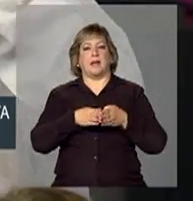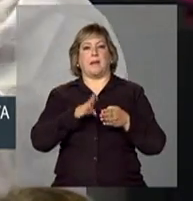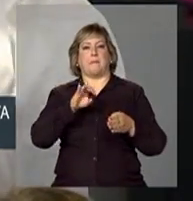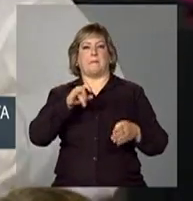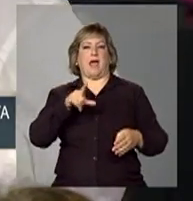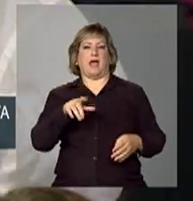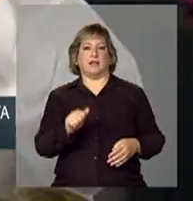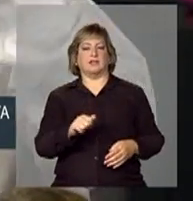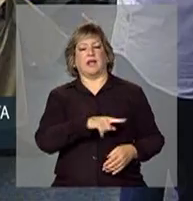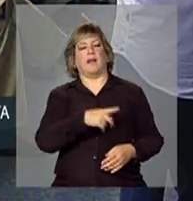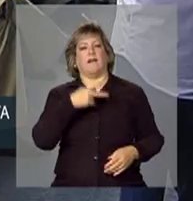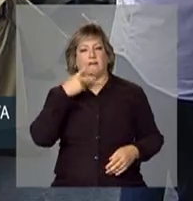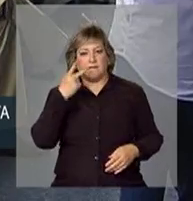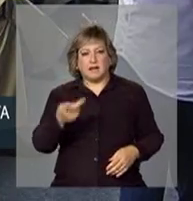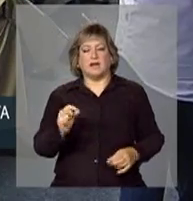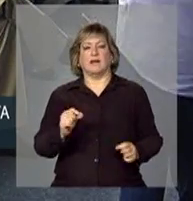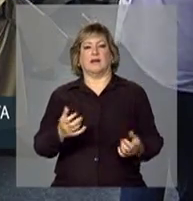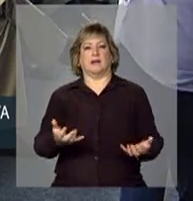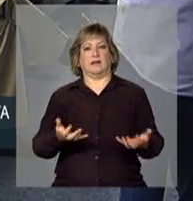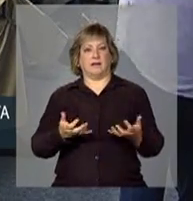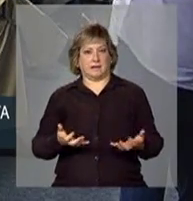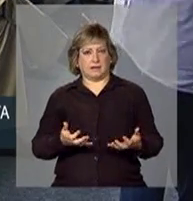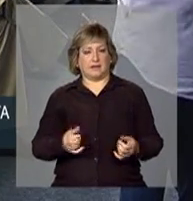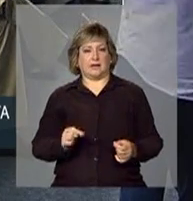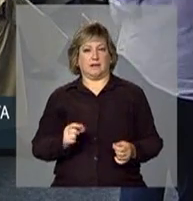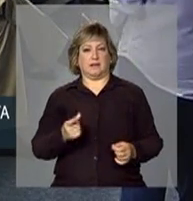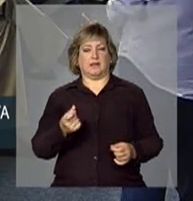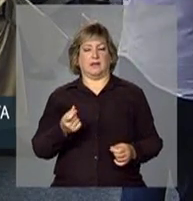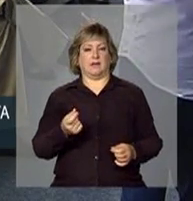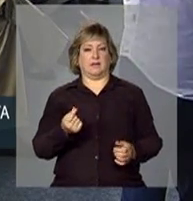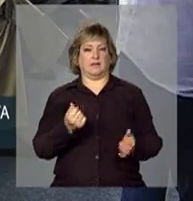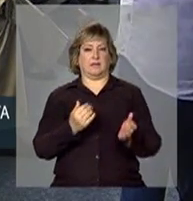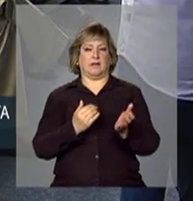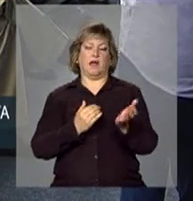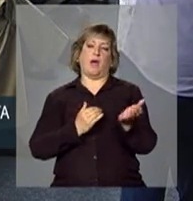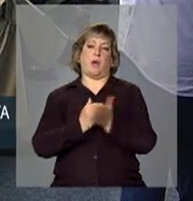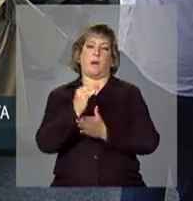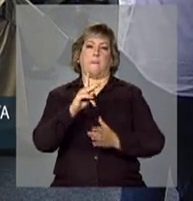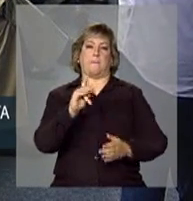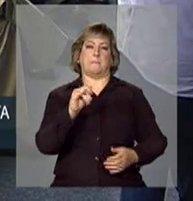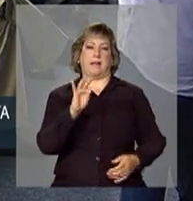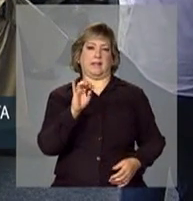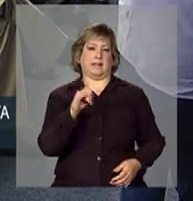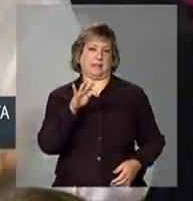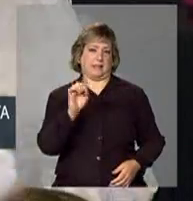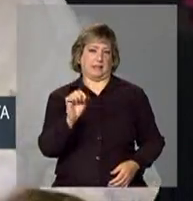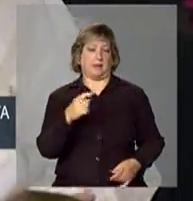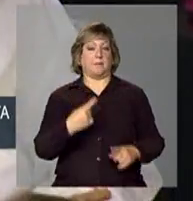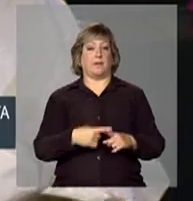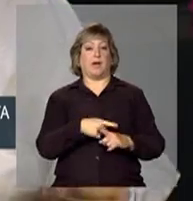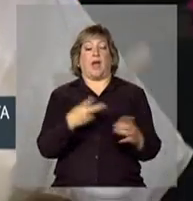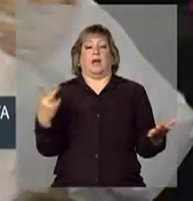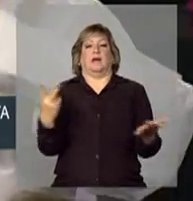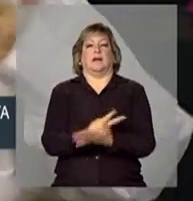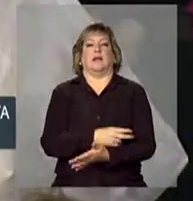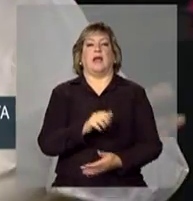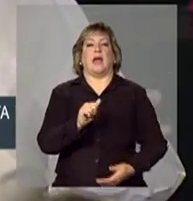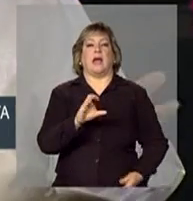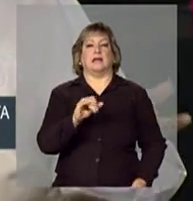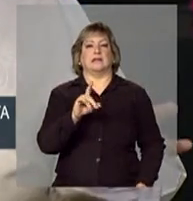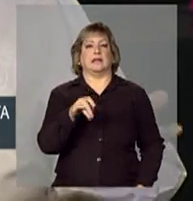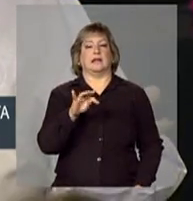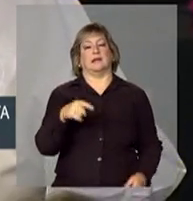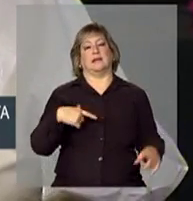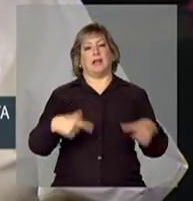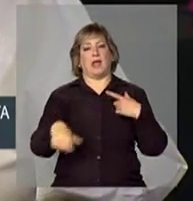E alega que ele quer um aumento de patente, porque foi um acidente de trabalho. Evidentemente que